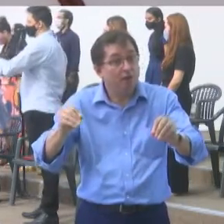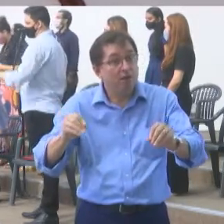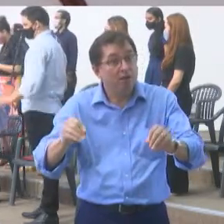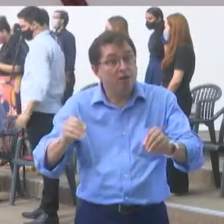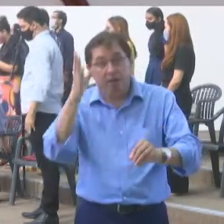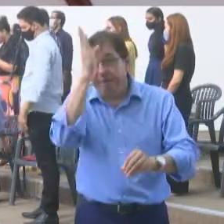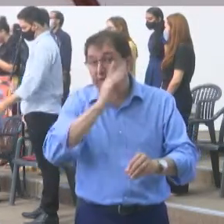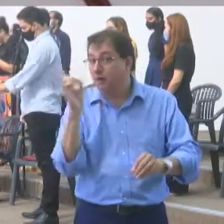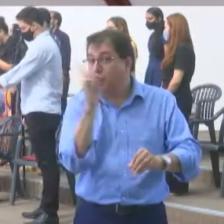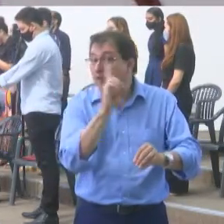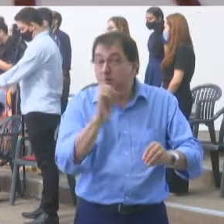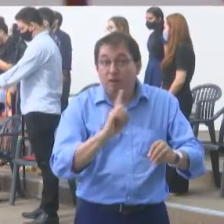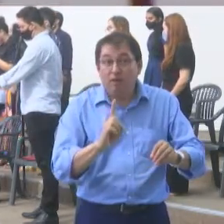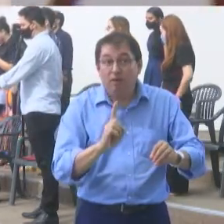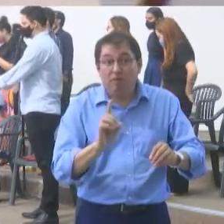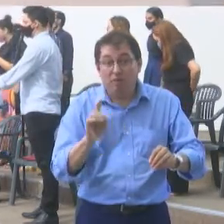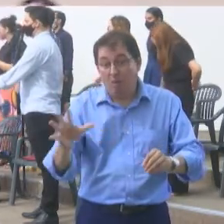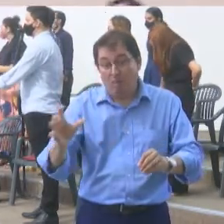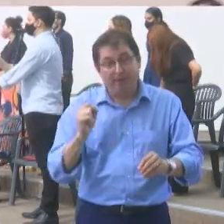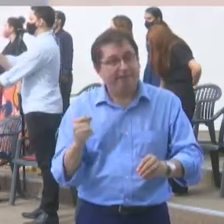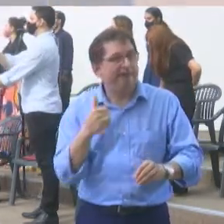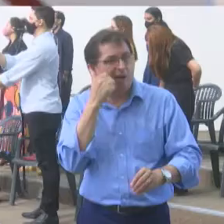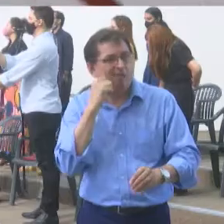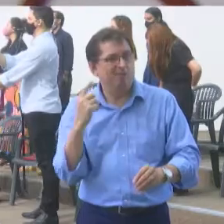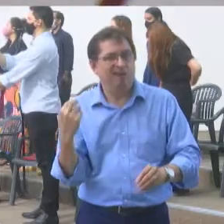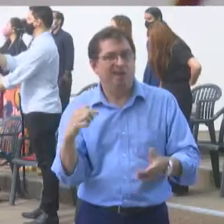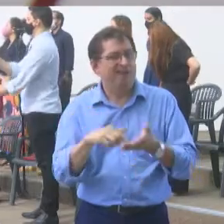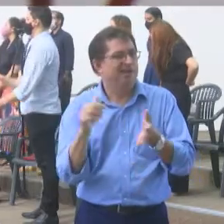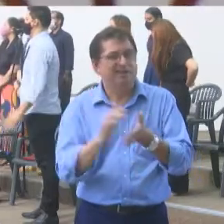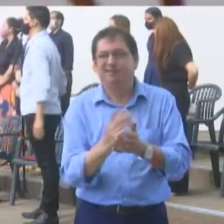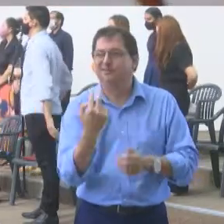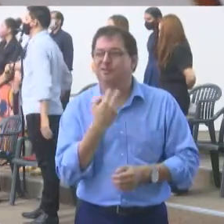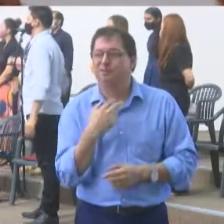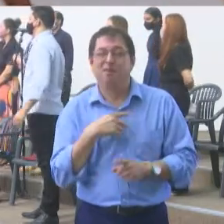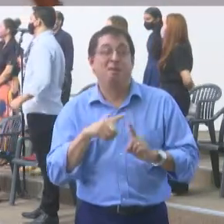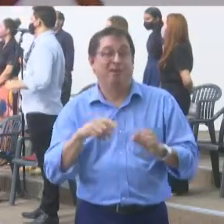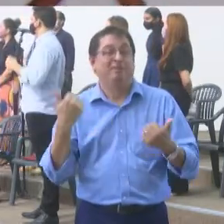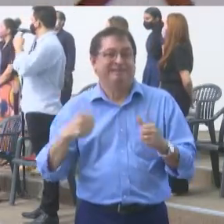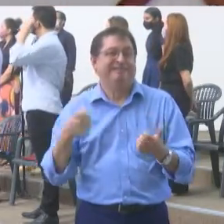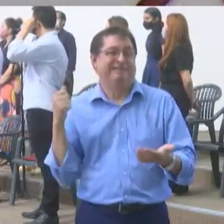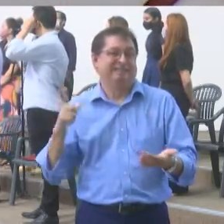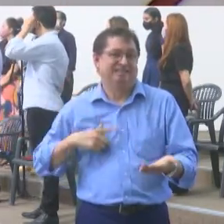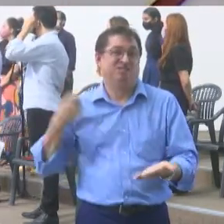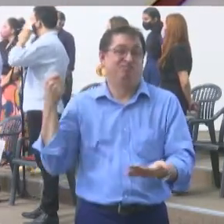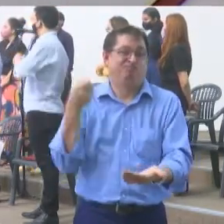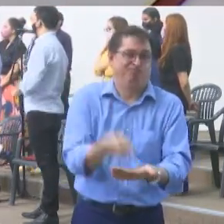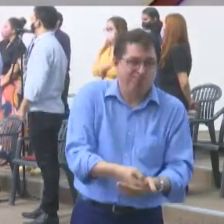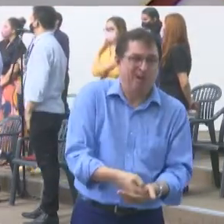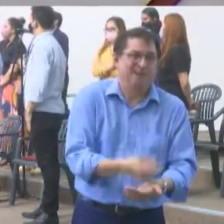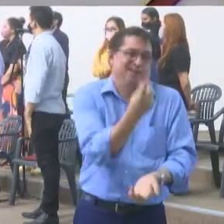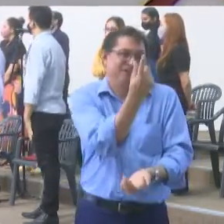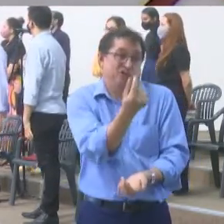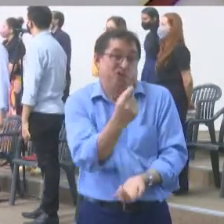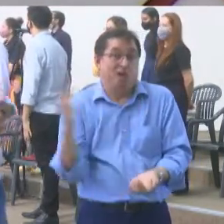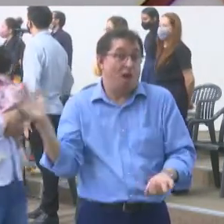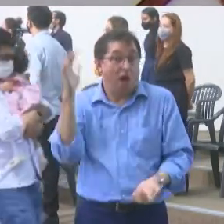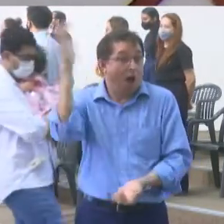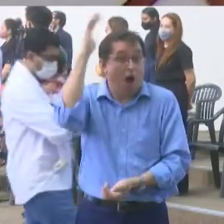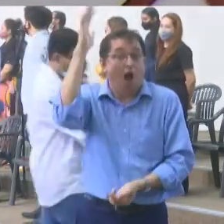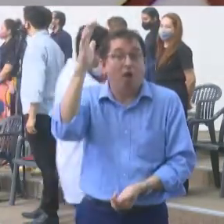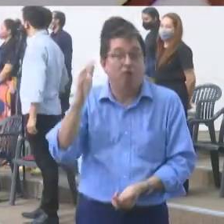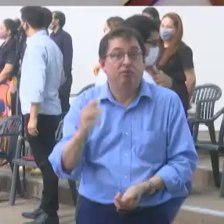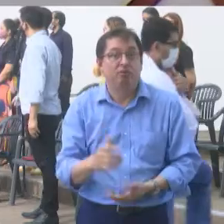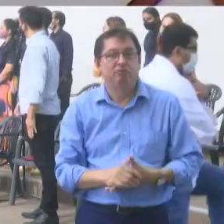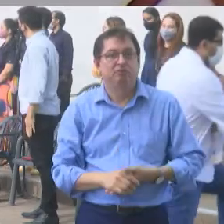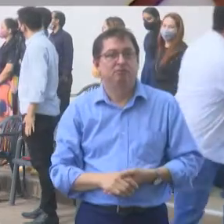isso que nós vemos aqui, Boaz foi lá e ele comprou a terra. Escute, do ponto de vista humano, resgatar alguém não tem